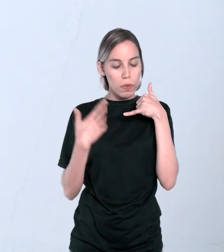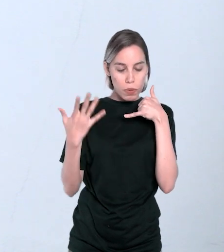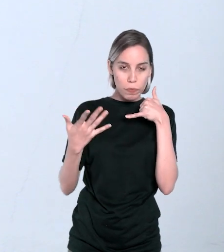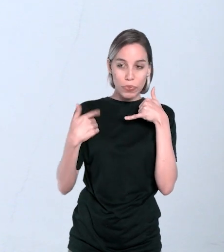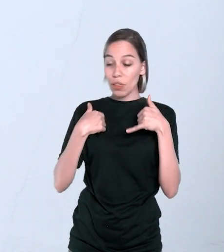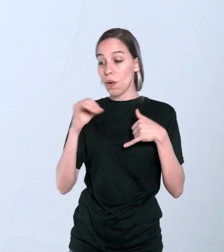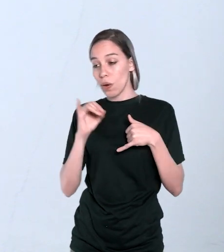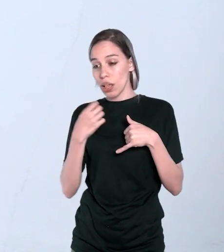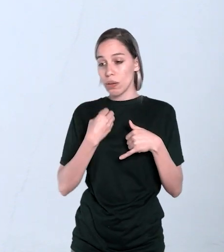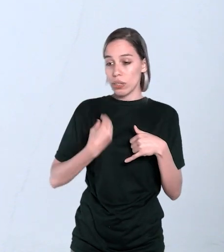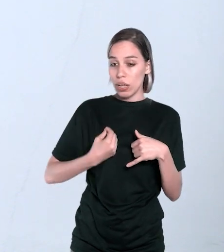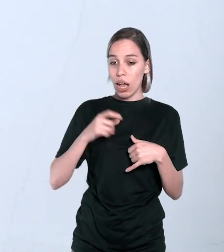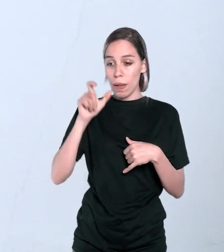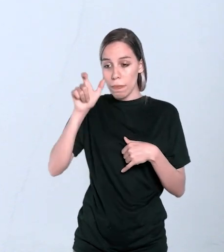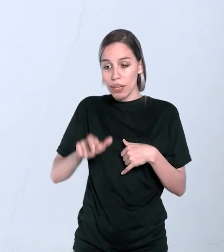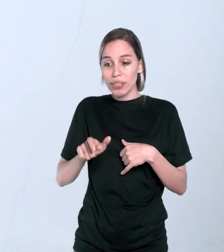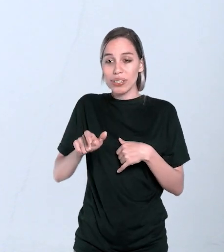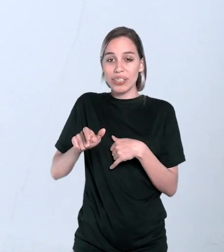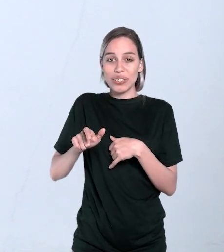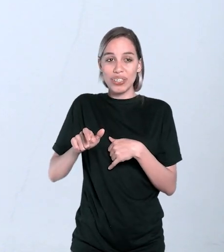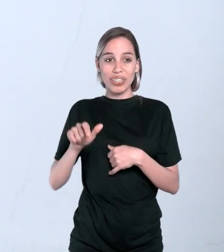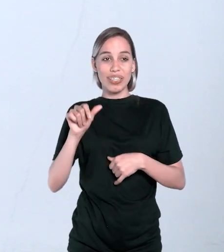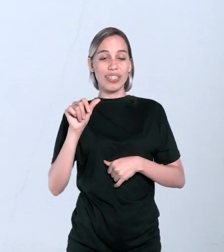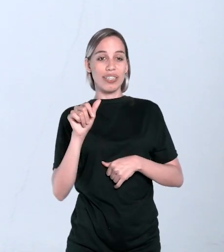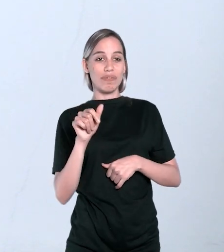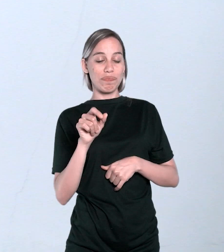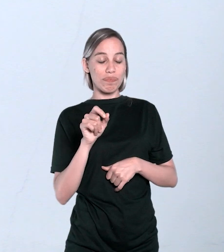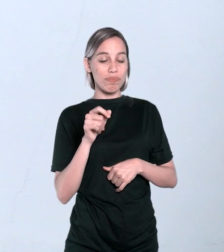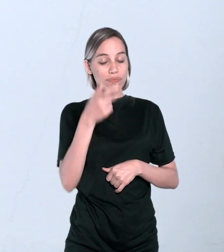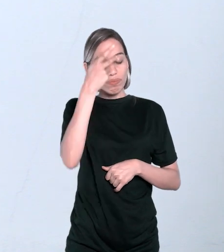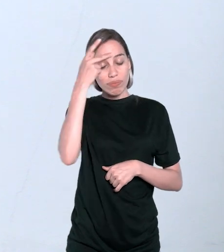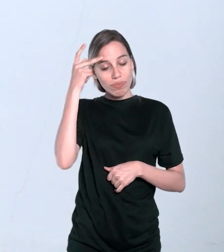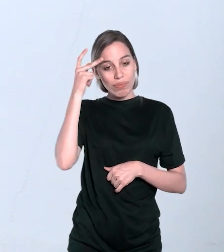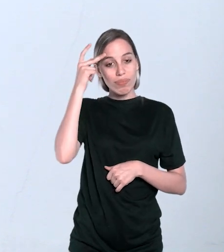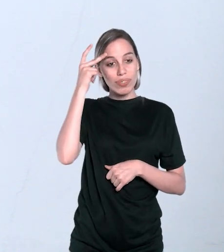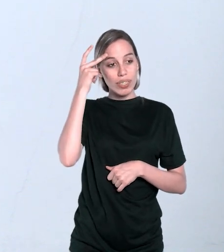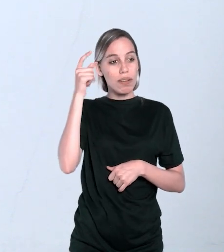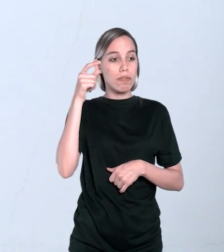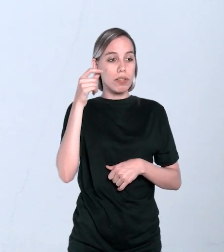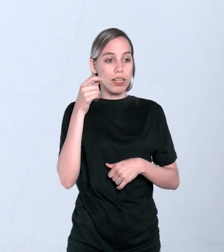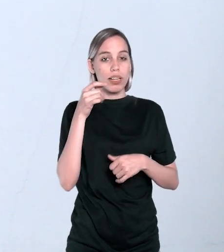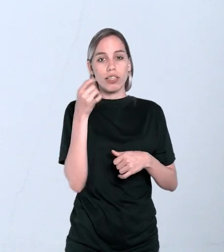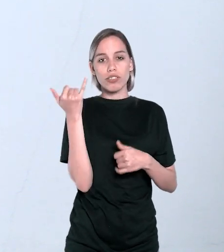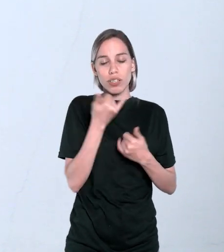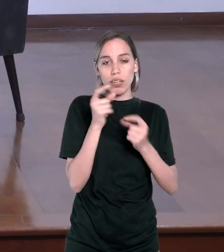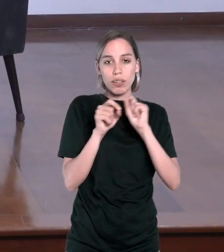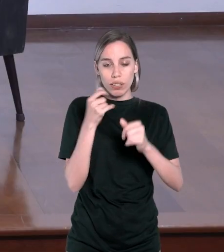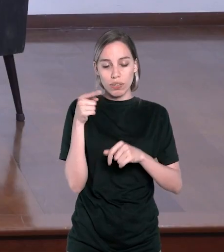Fernandes, pode deixar... Eu falei, desafinou. Ele falou, só pode ser o Afonso. O pi desafinado não